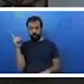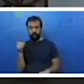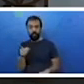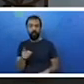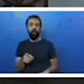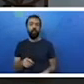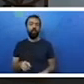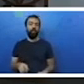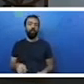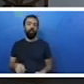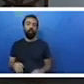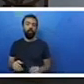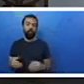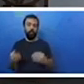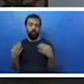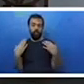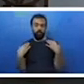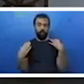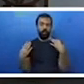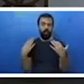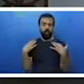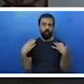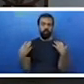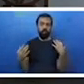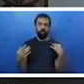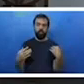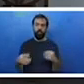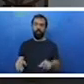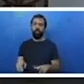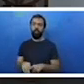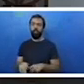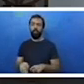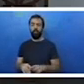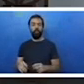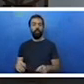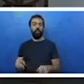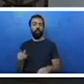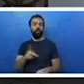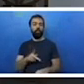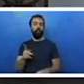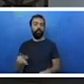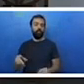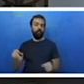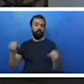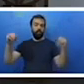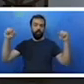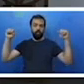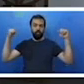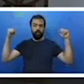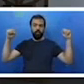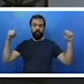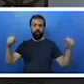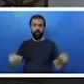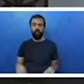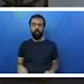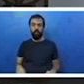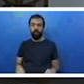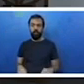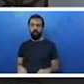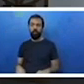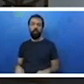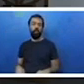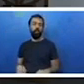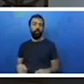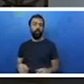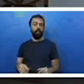de educação física francês. Nós sabemos que os primeiros exercícios dentro da disciplina de educação física, né, quando começou as atividades físicas, elas começaram pelos